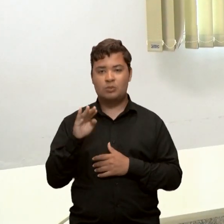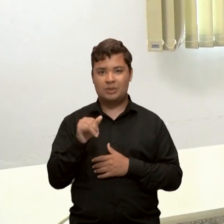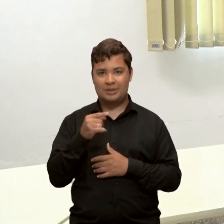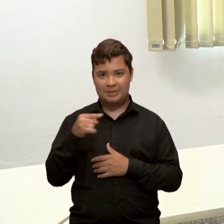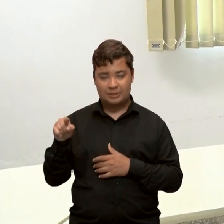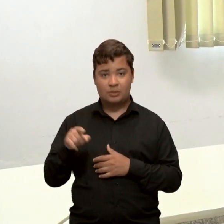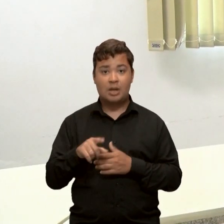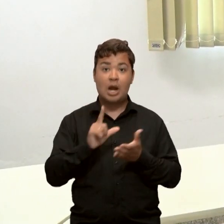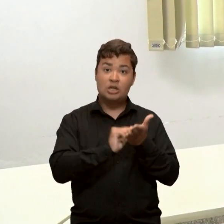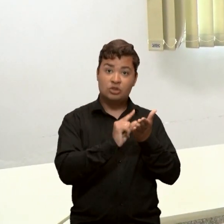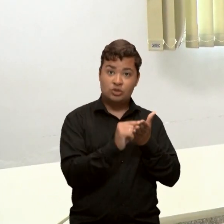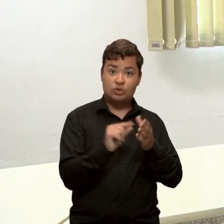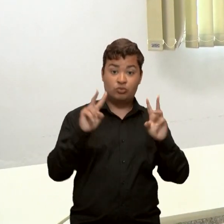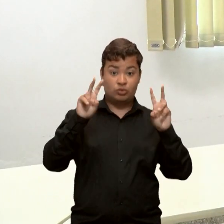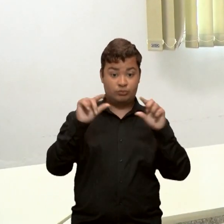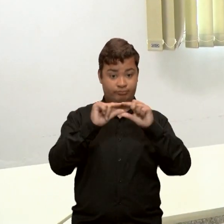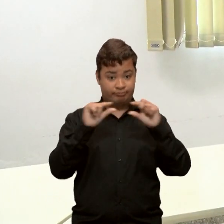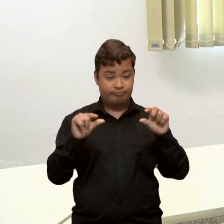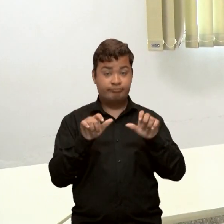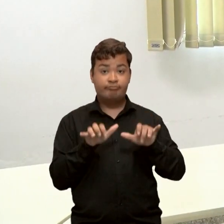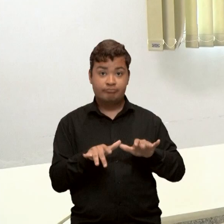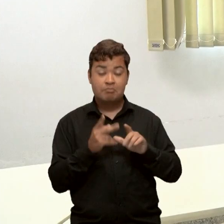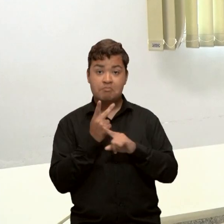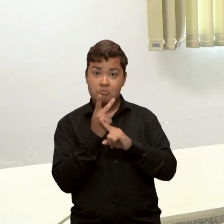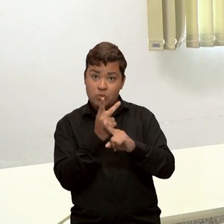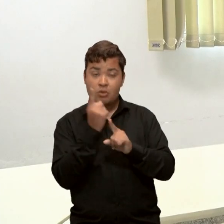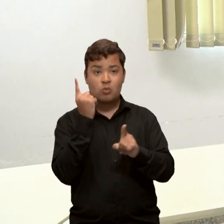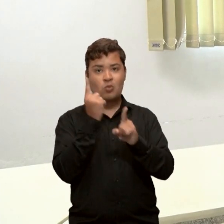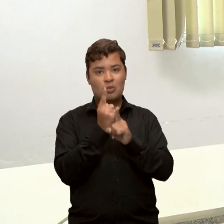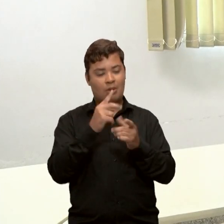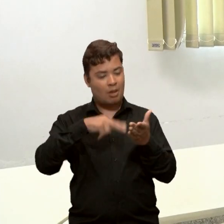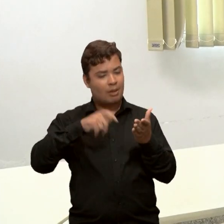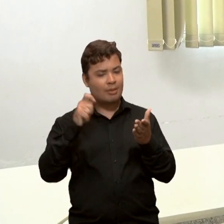lá e ter acesso para lê-lo. Até mais.